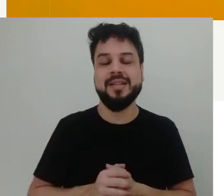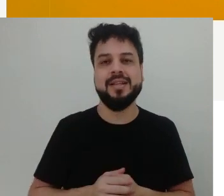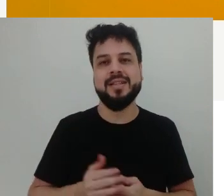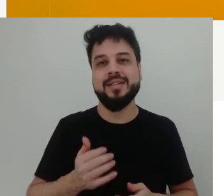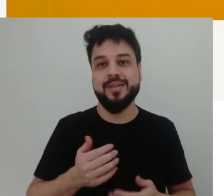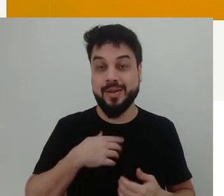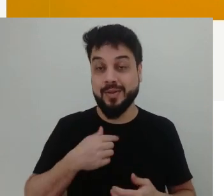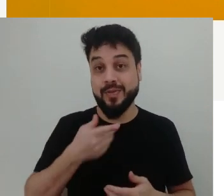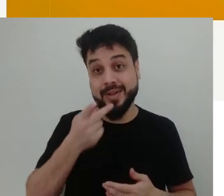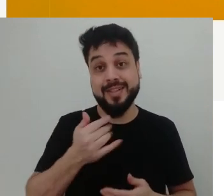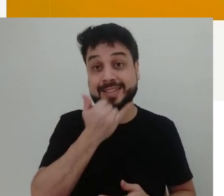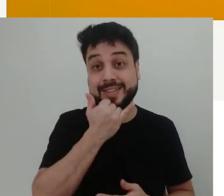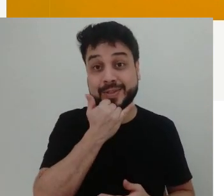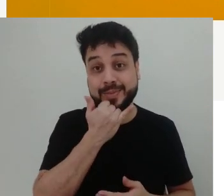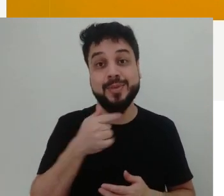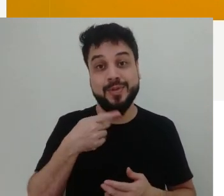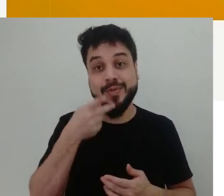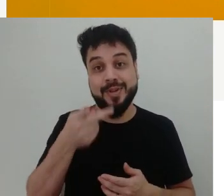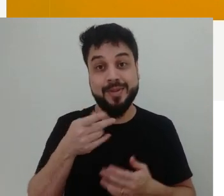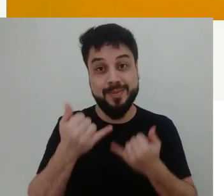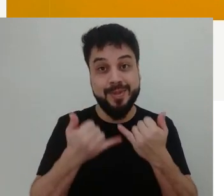graças.